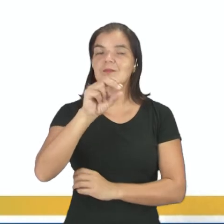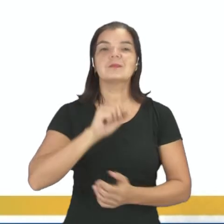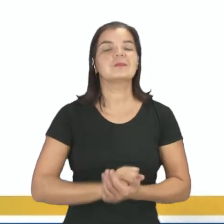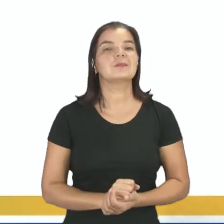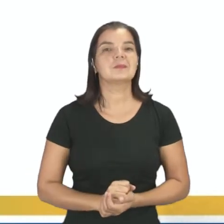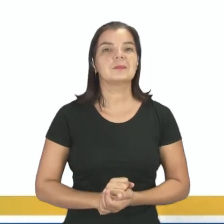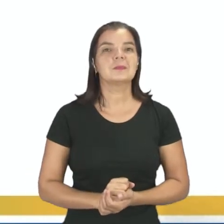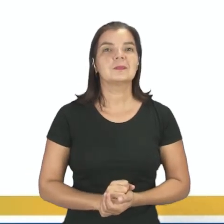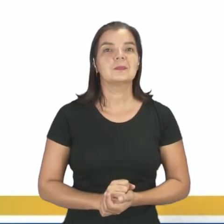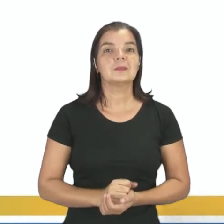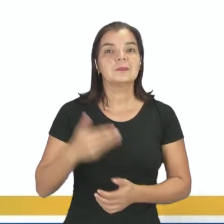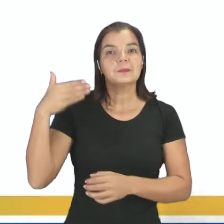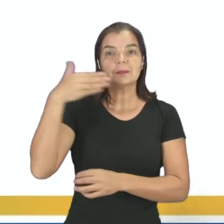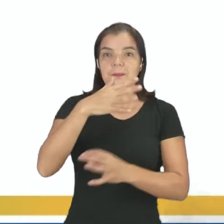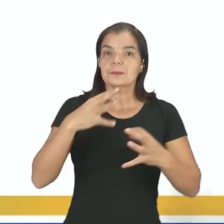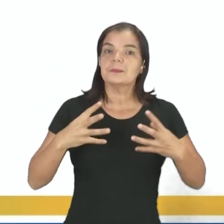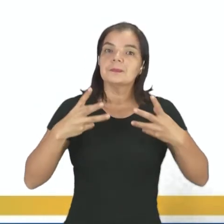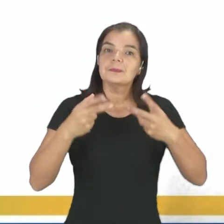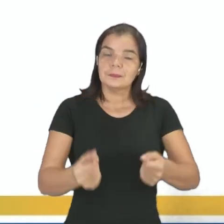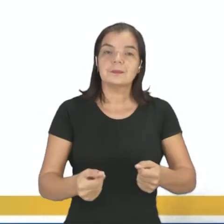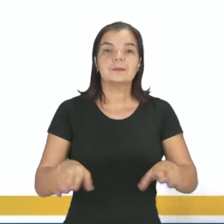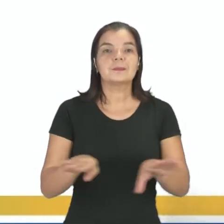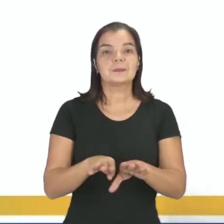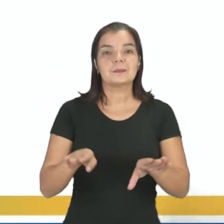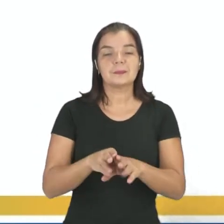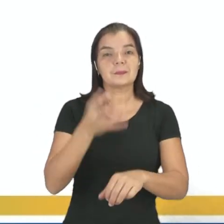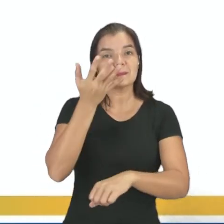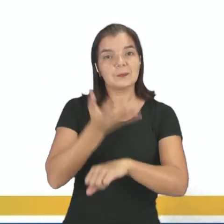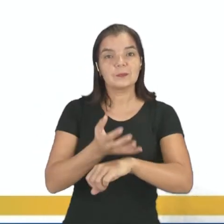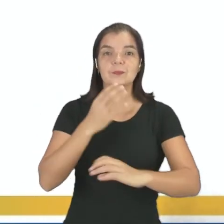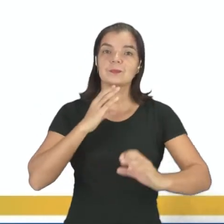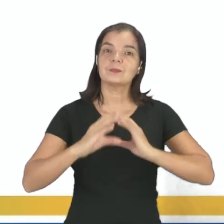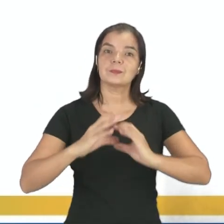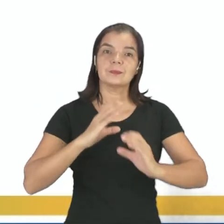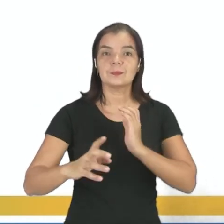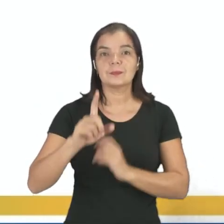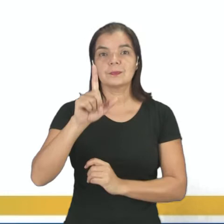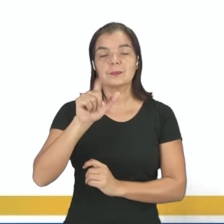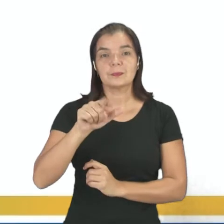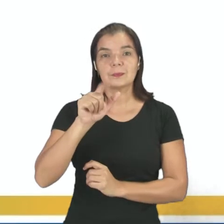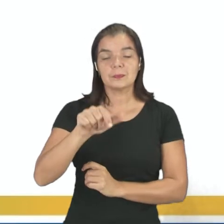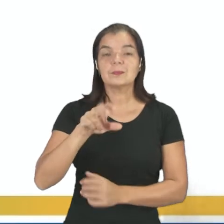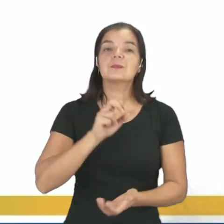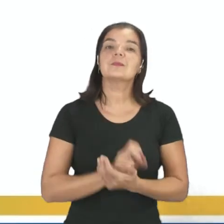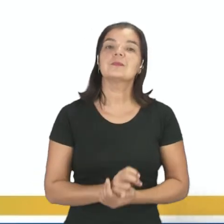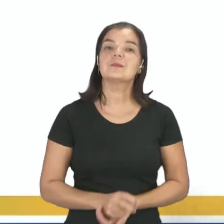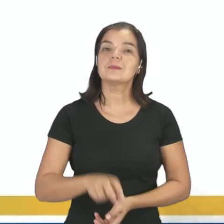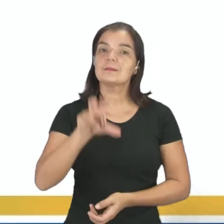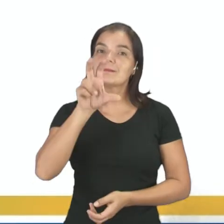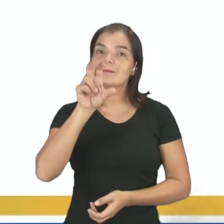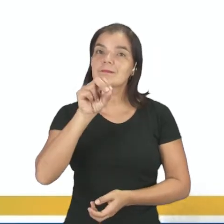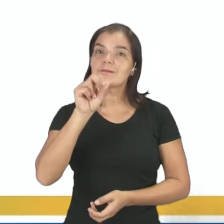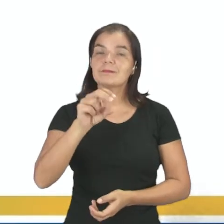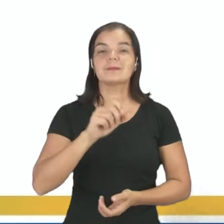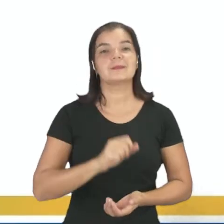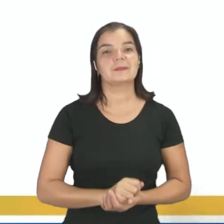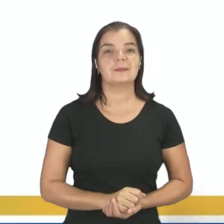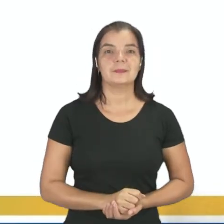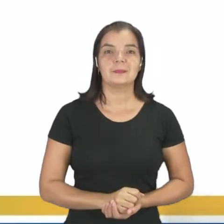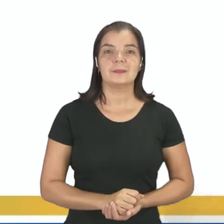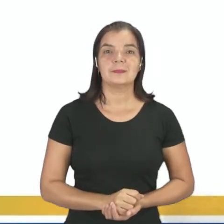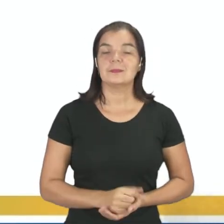Ou seja, a frequência absoluta da disciplina de música equivale a